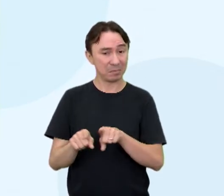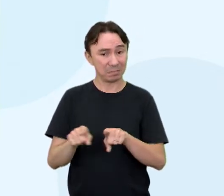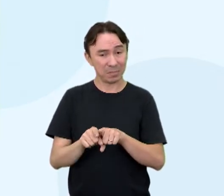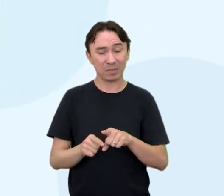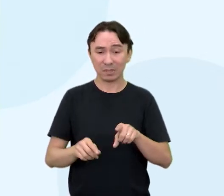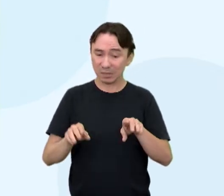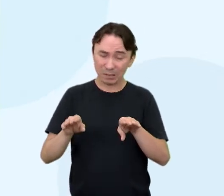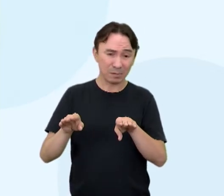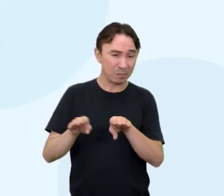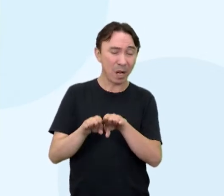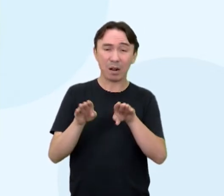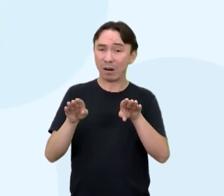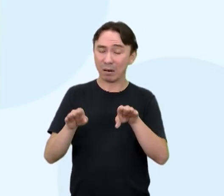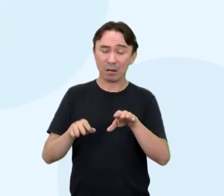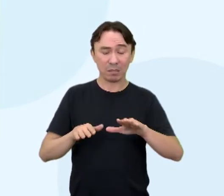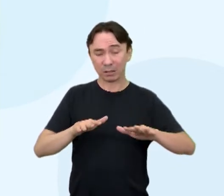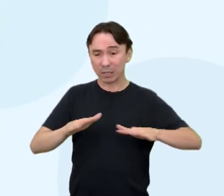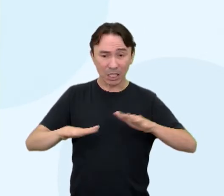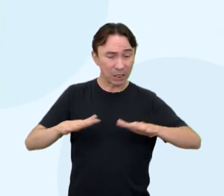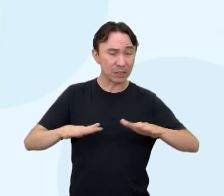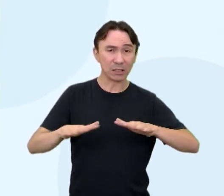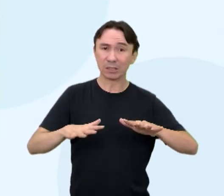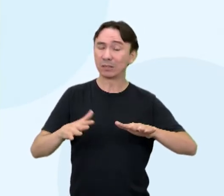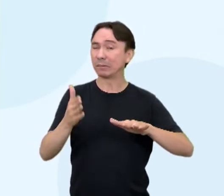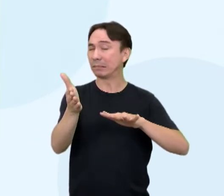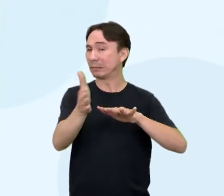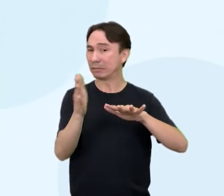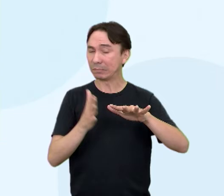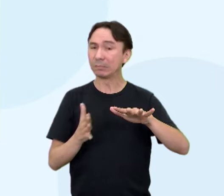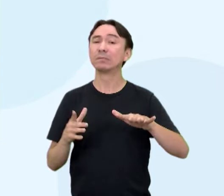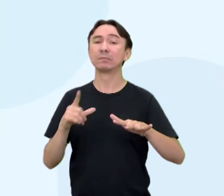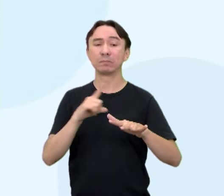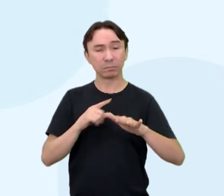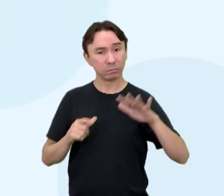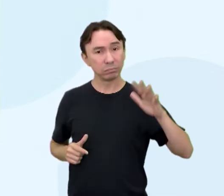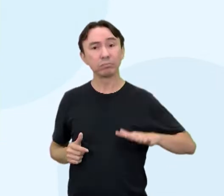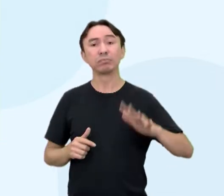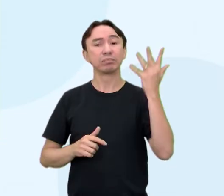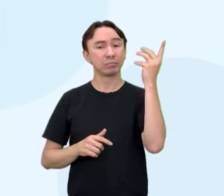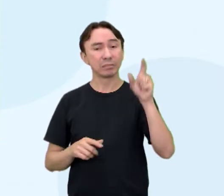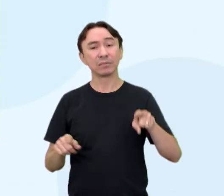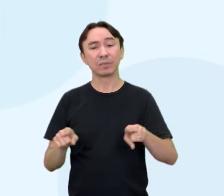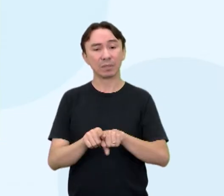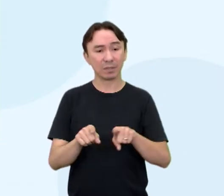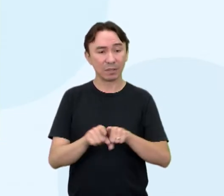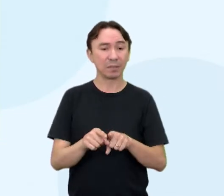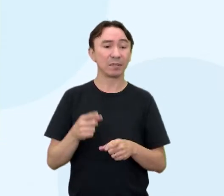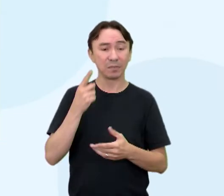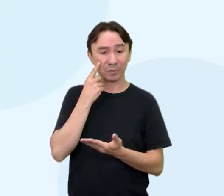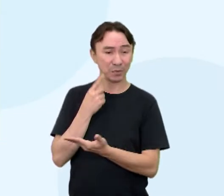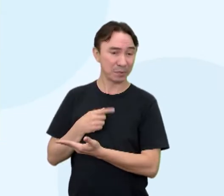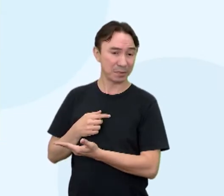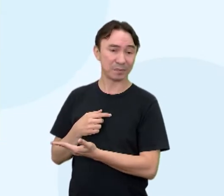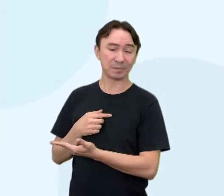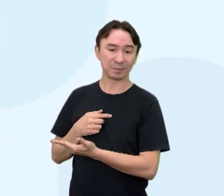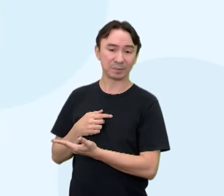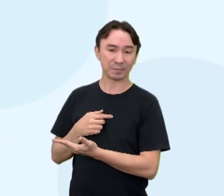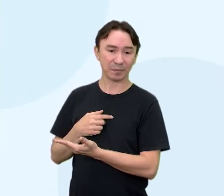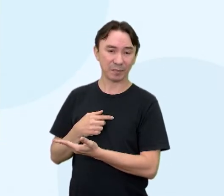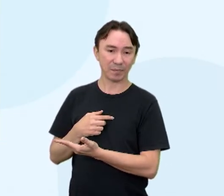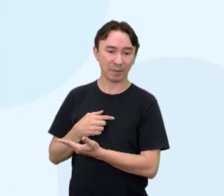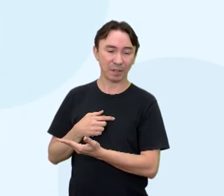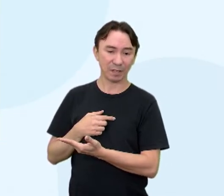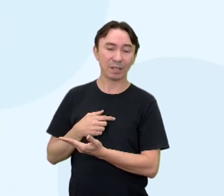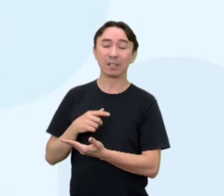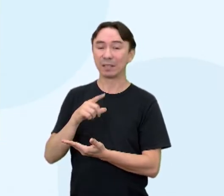aí terremotos, né? Isso que é interessante. Então vocês estão vendo lá a astenosfera, onde está o magma, né? Então abaixo